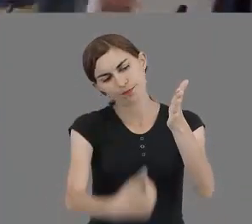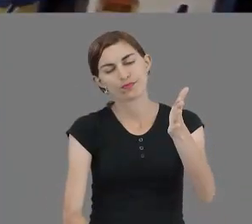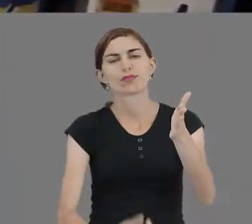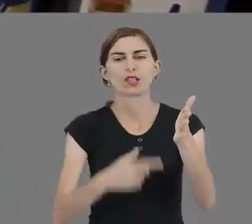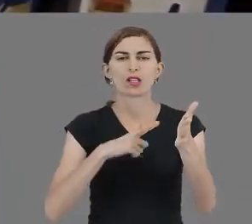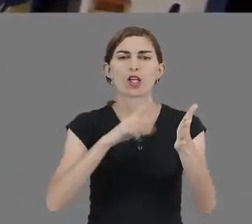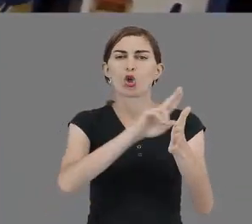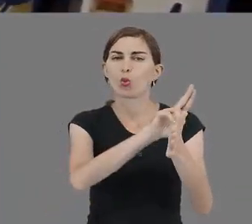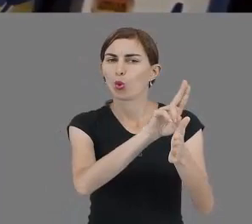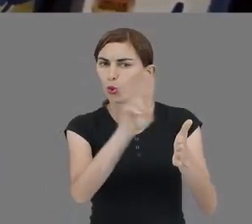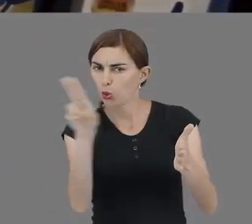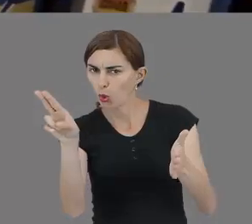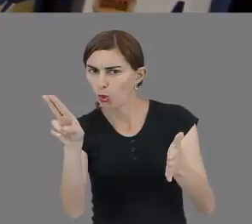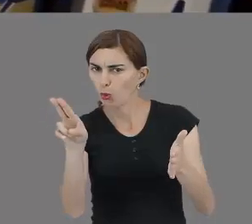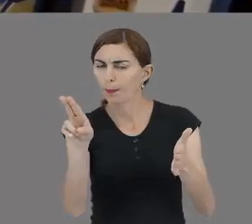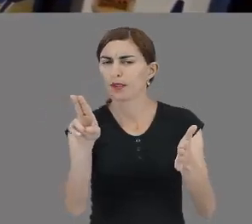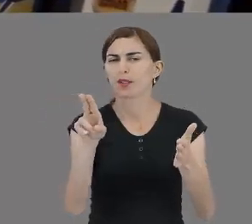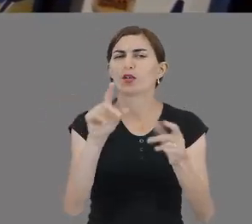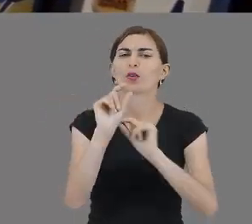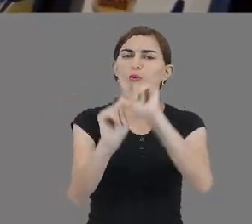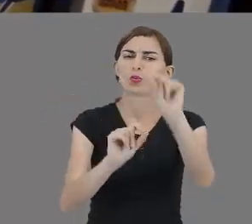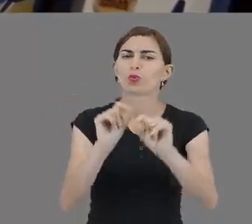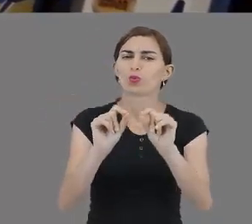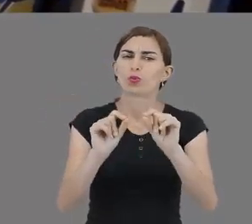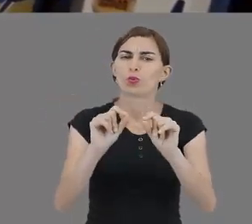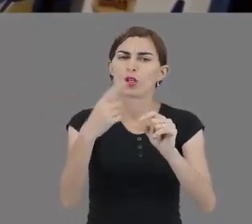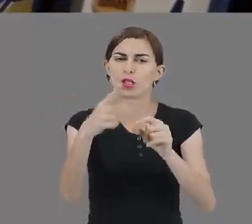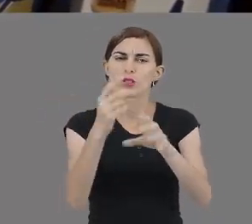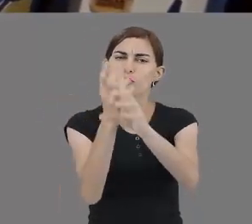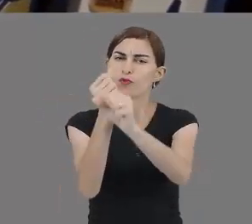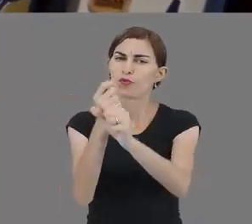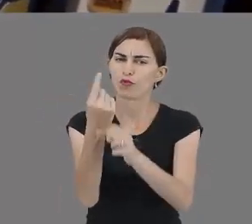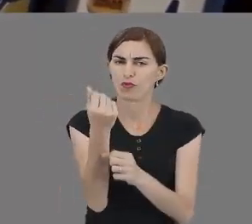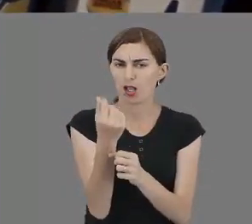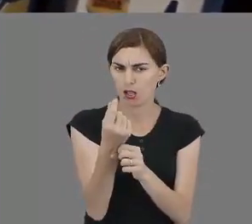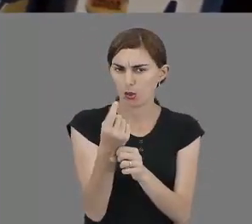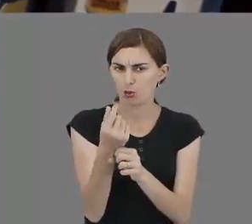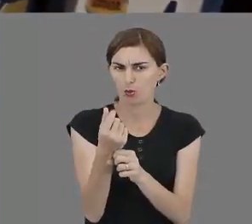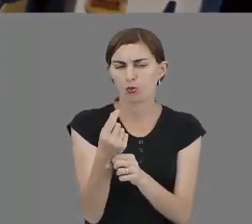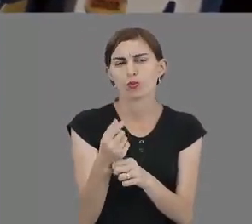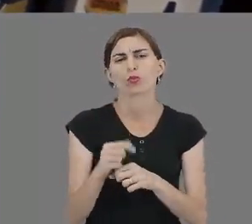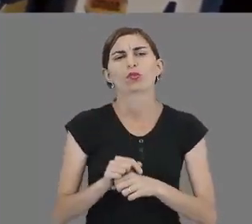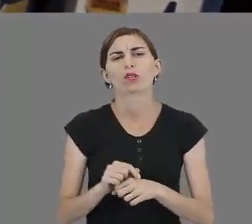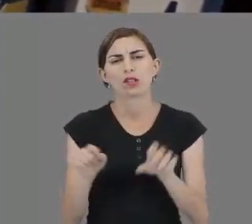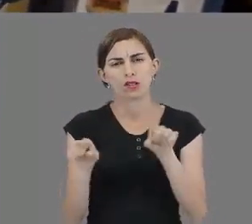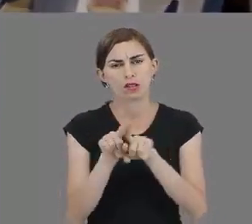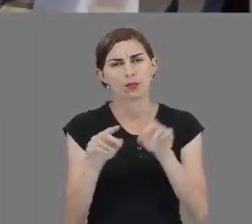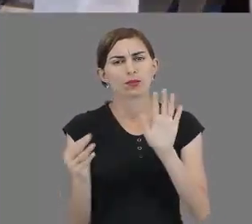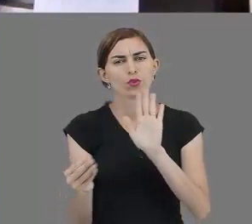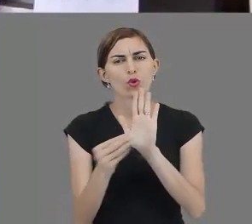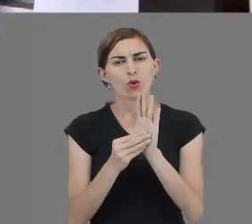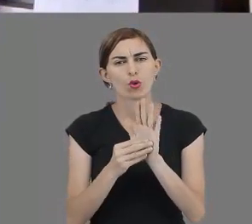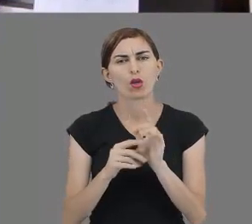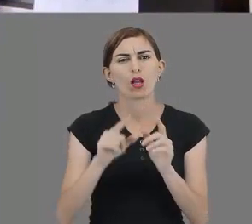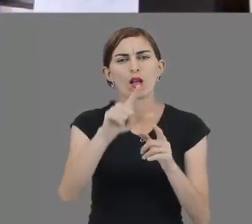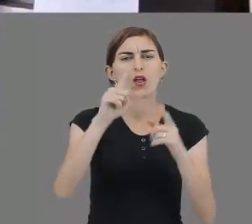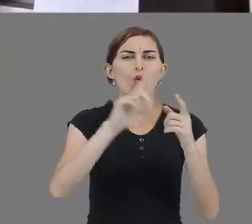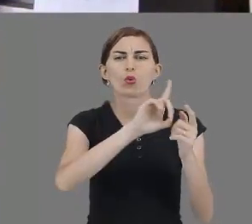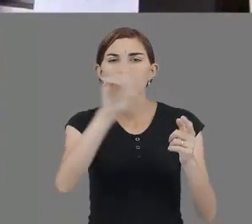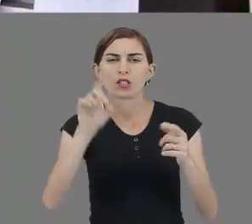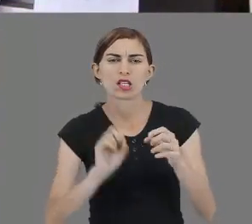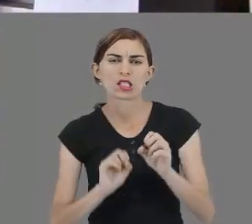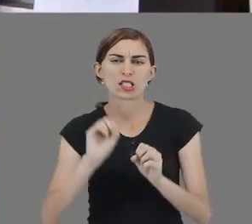Você vai ter o nome do bem, o seu saldo, e a partir daí você coloca as saídas com